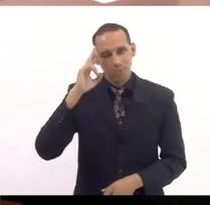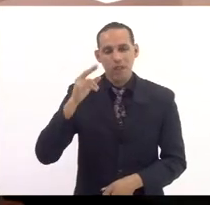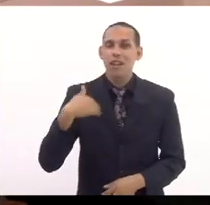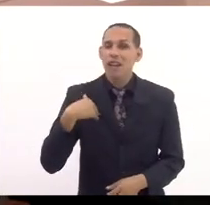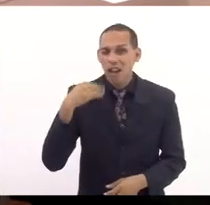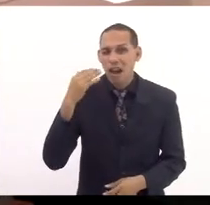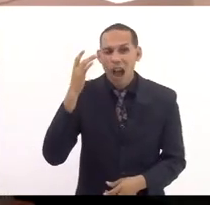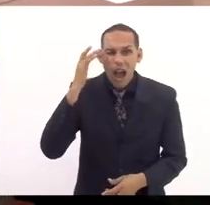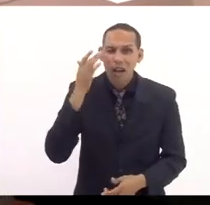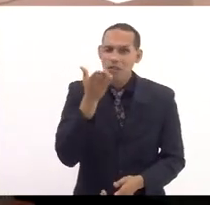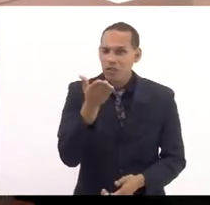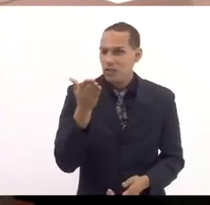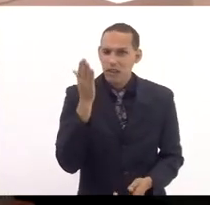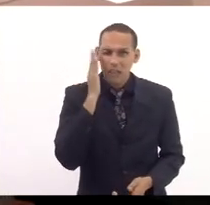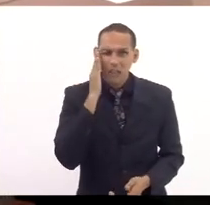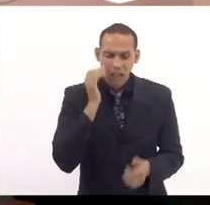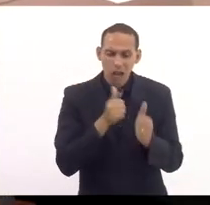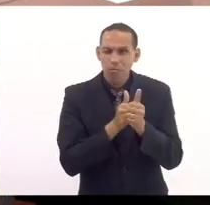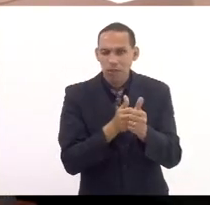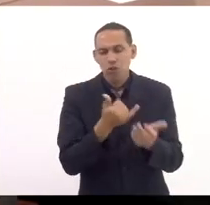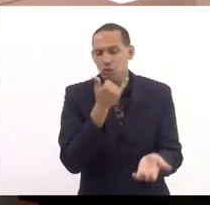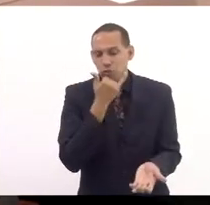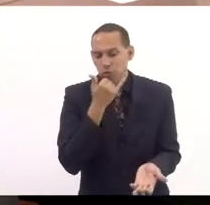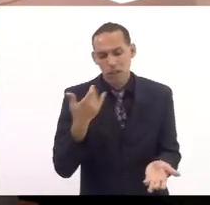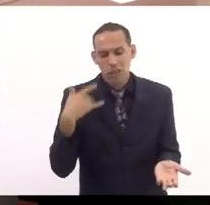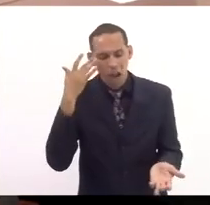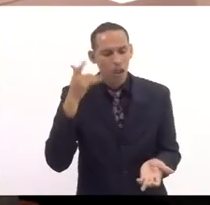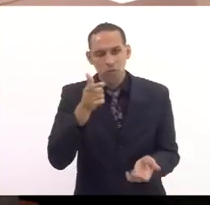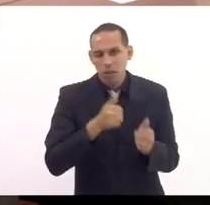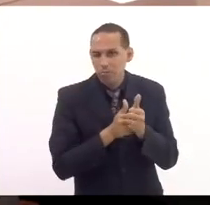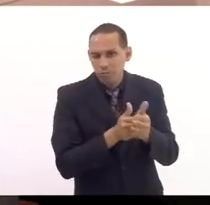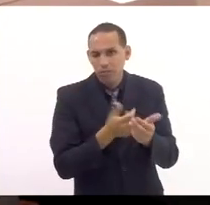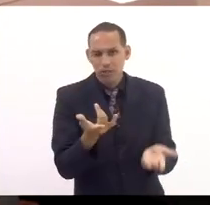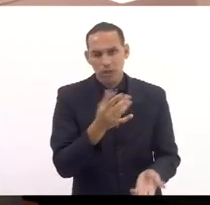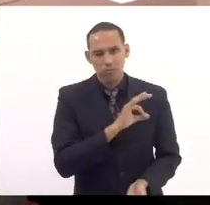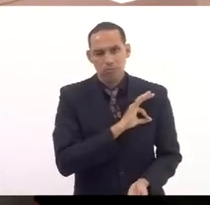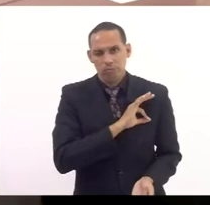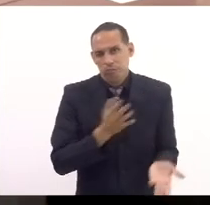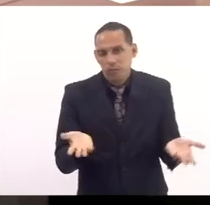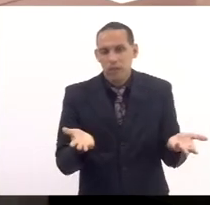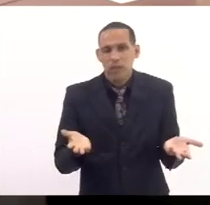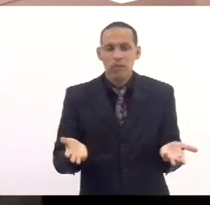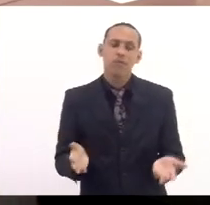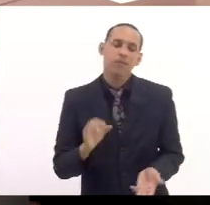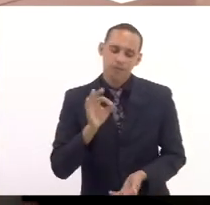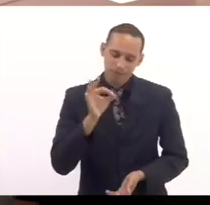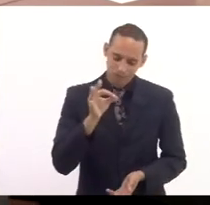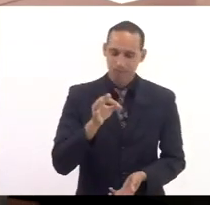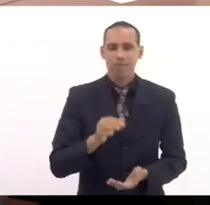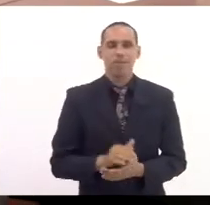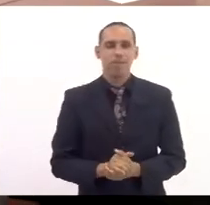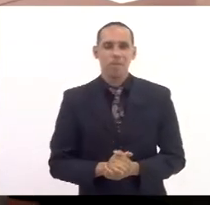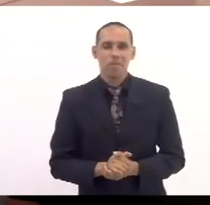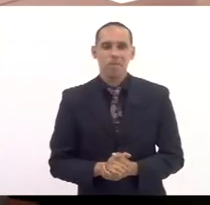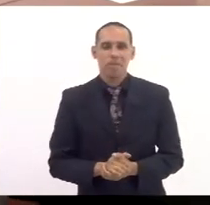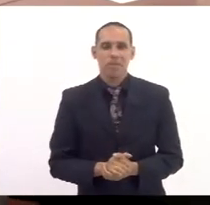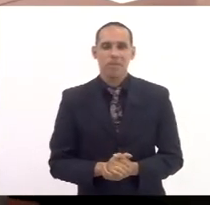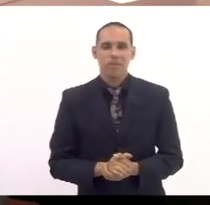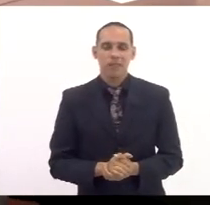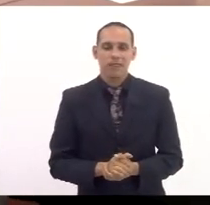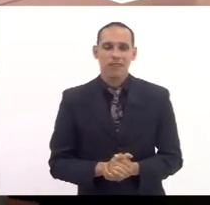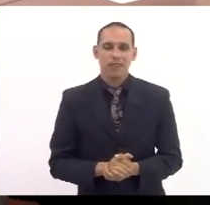que você estivesse acompanhando, me desculpe, se você estivesse acompanhando como delegado titular. Sim, sim. Então, mas como